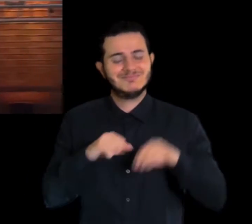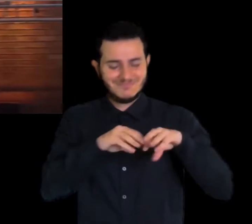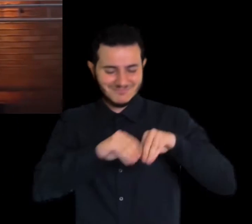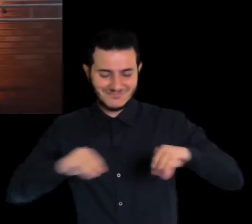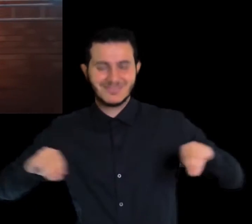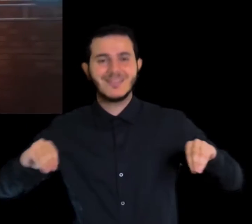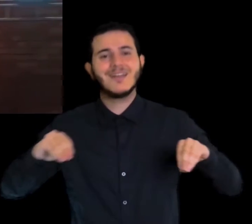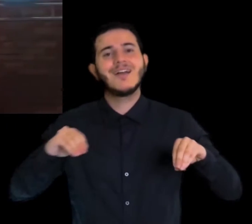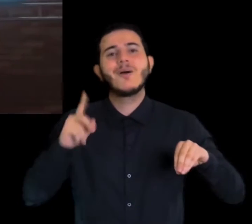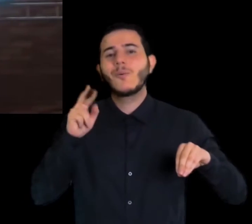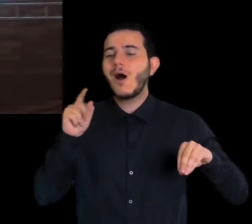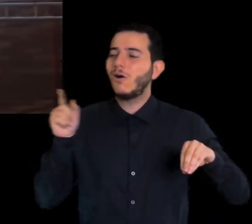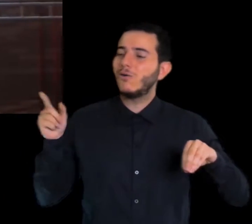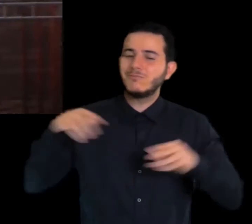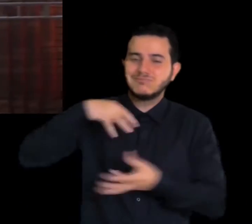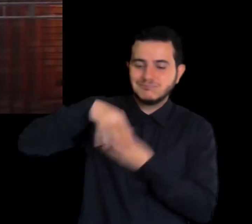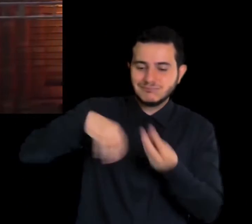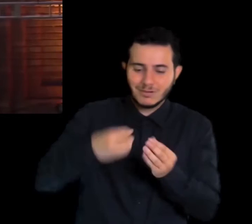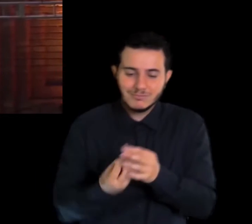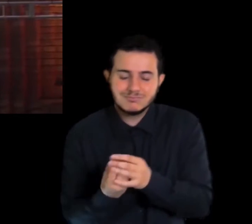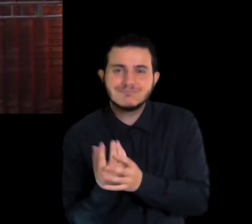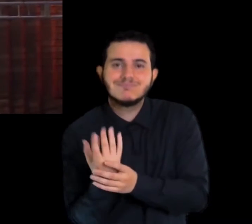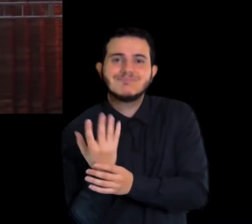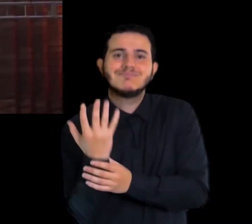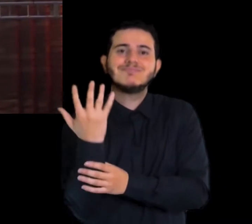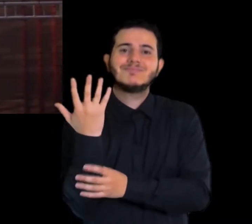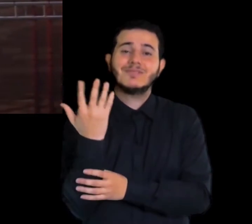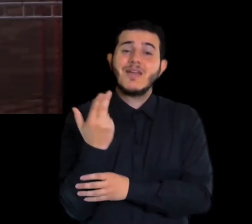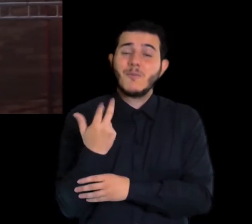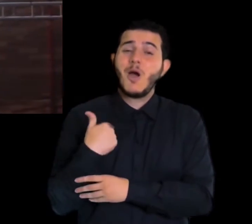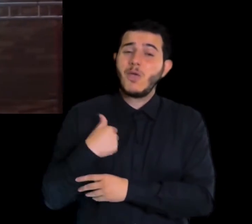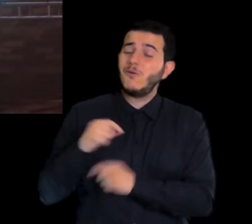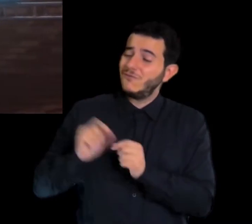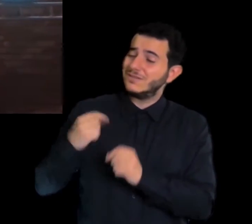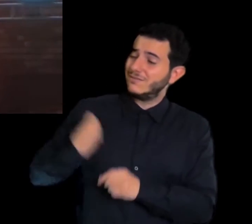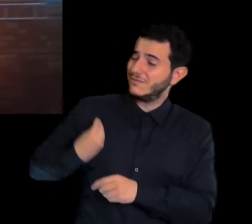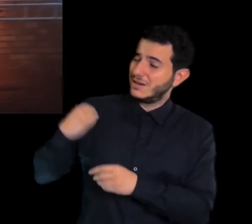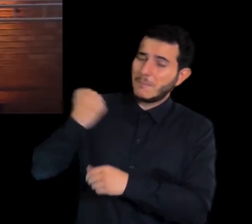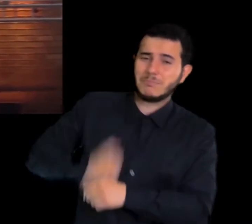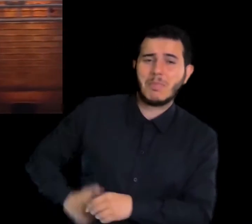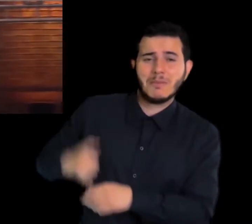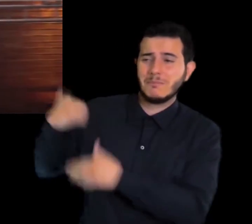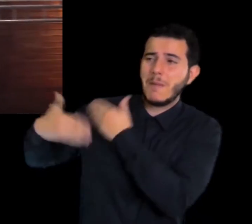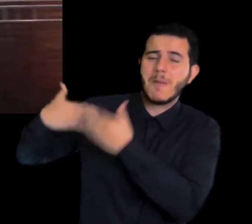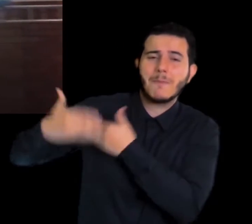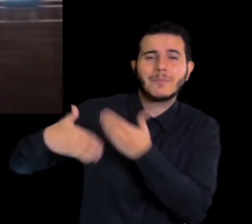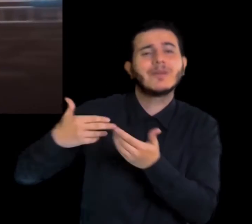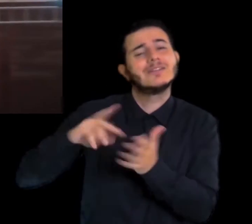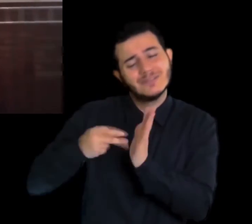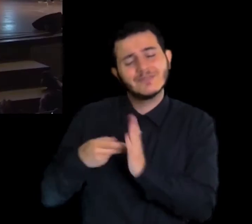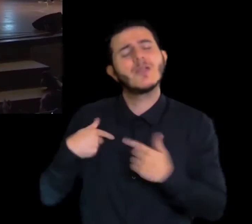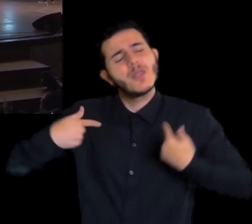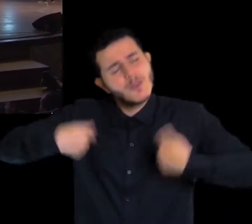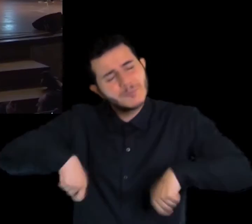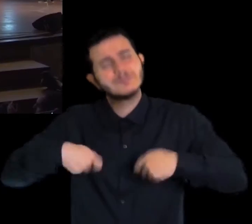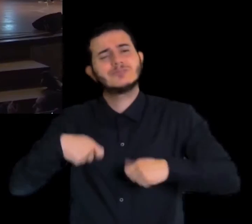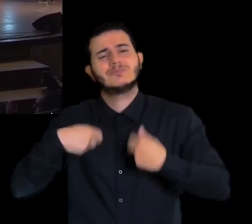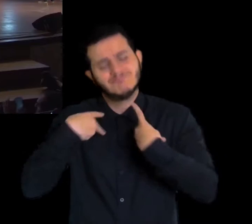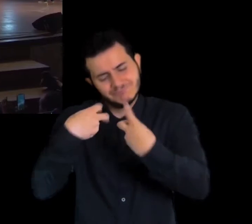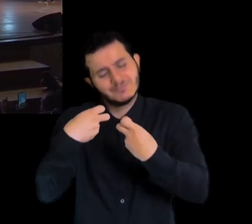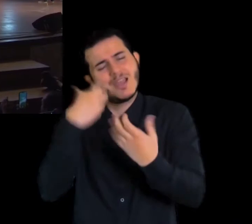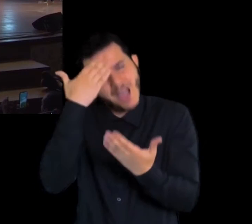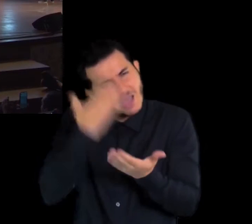a gente faz com as merdas. Né? Então aqui, eu queria dizer que essa primeira história tem a ver com acreditar